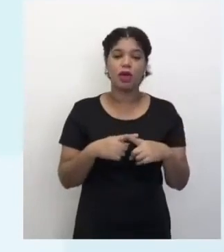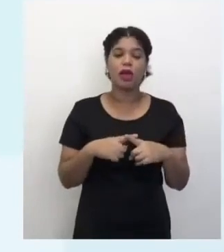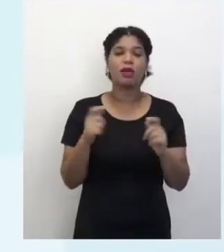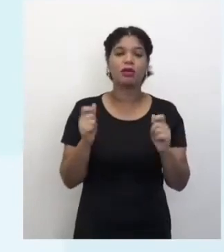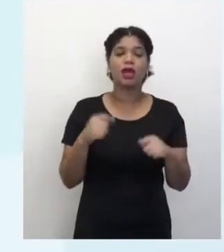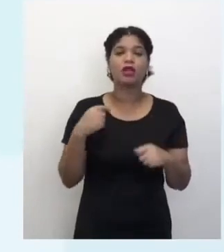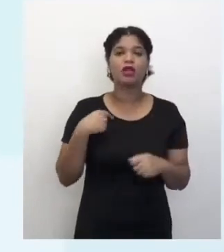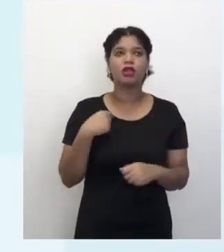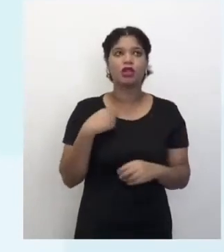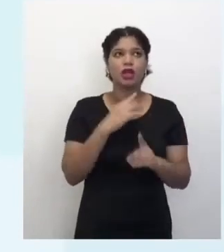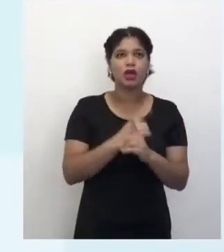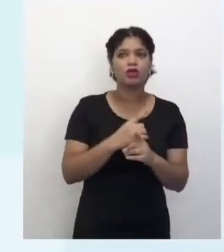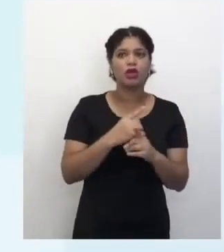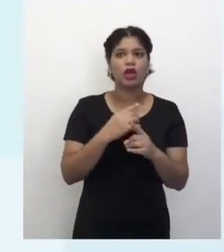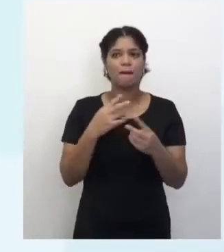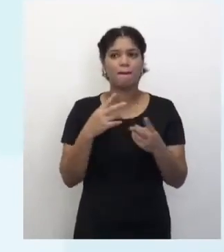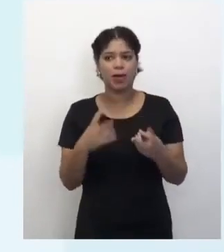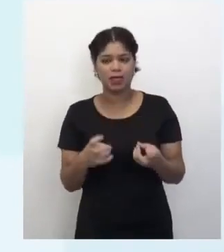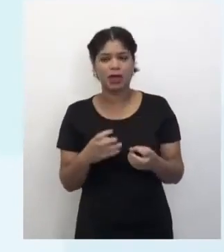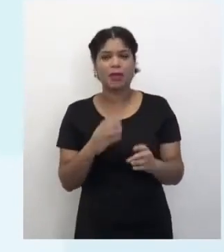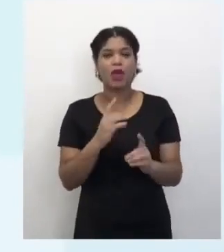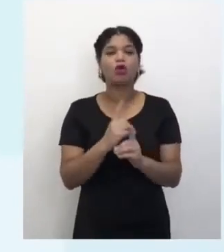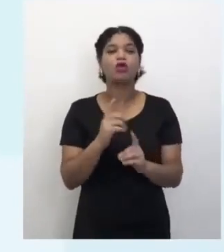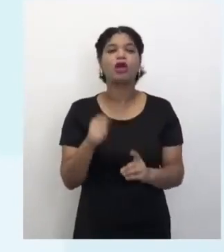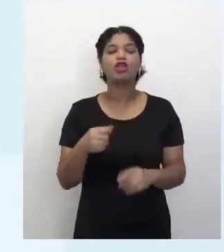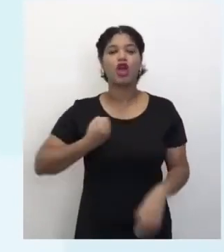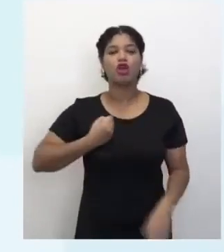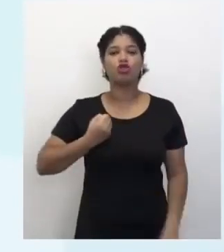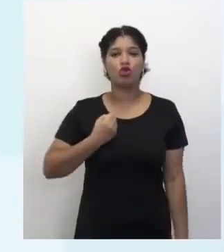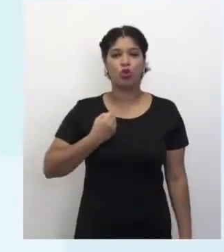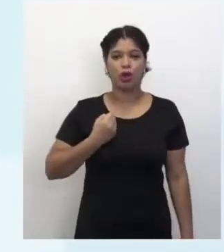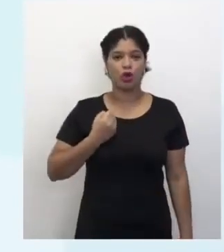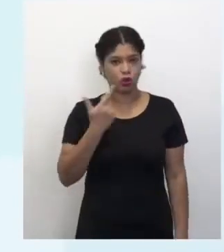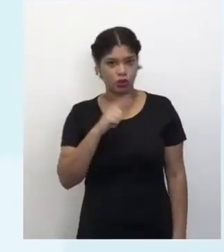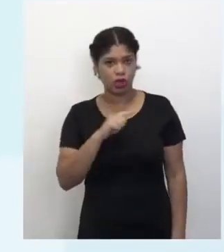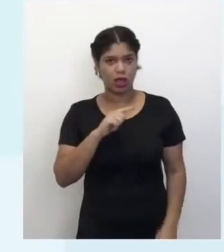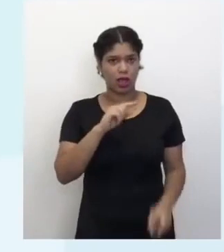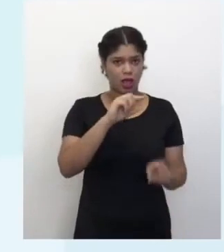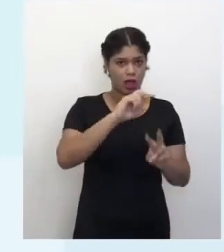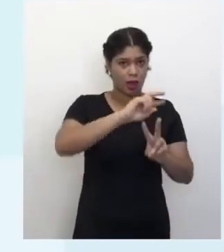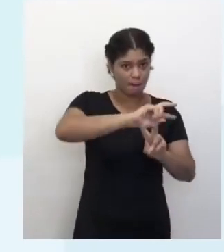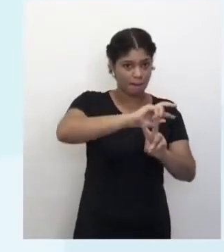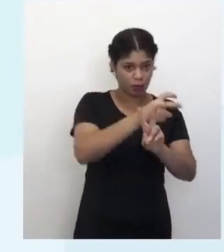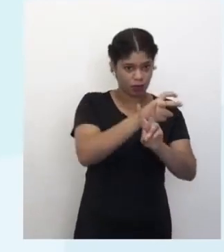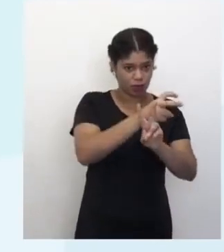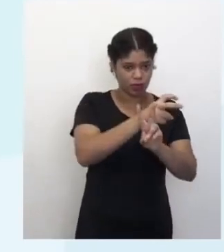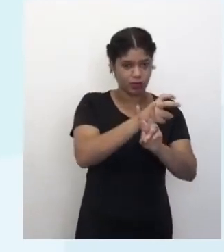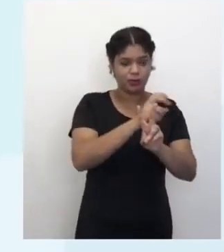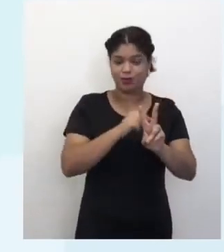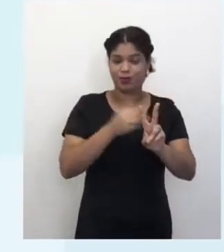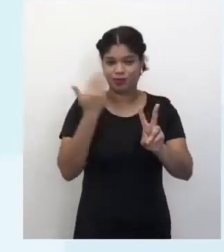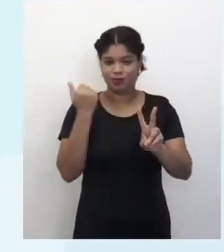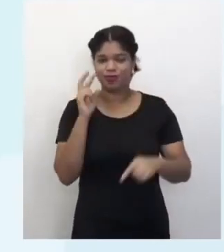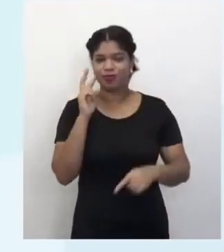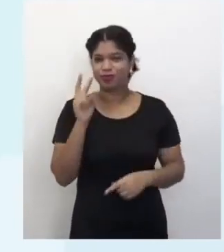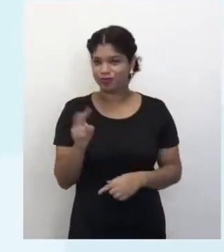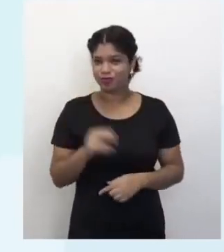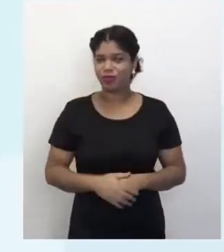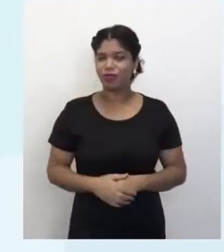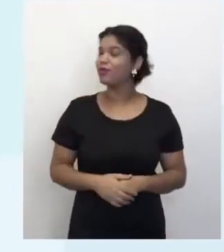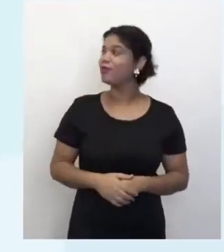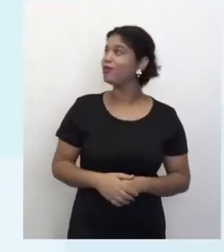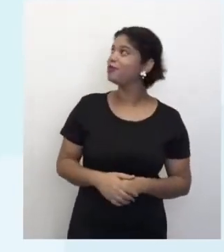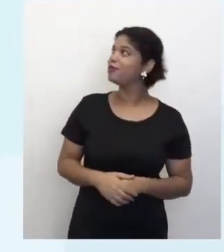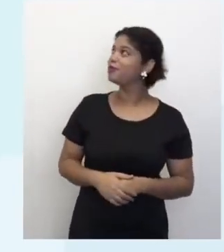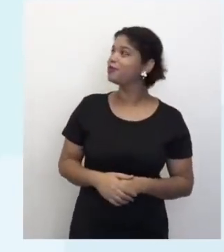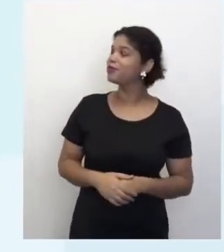eu consigo descobrir esse número na forma de potência. Então, olha lá, ó, primeira coisa eu vou pensar, se é uma raiz quadrada